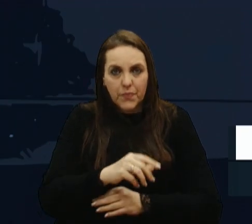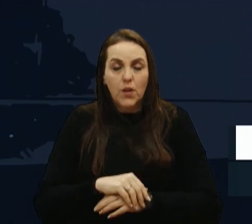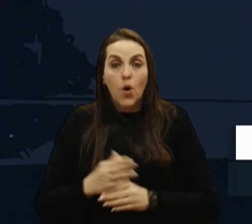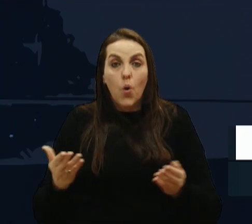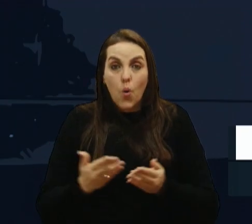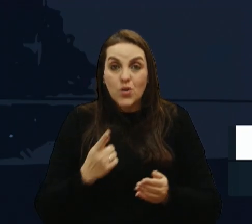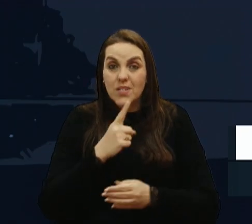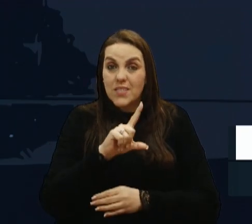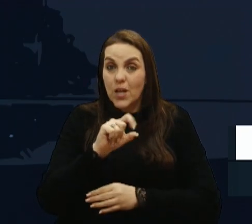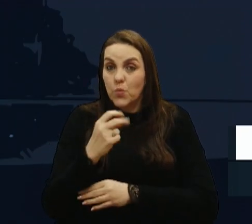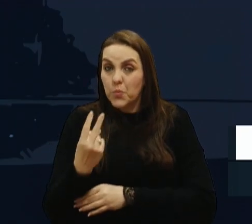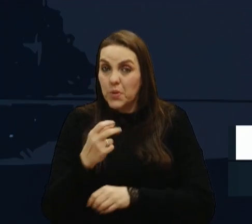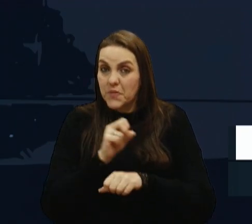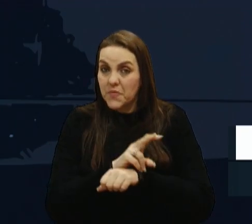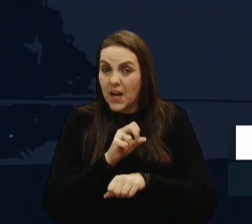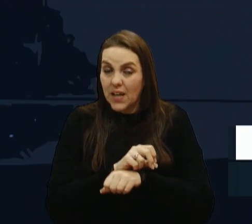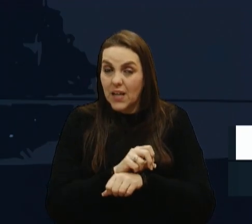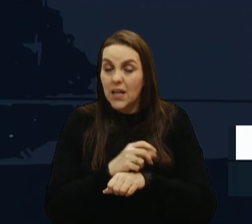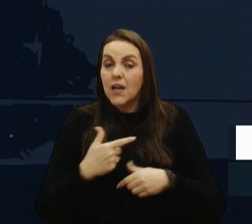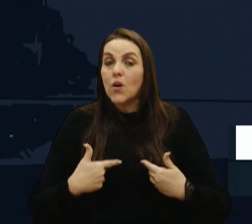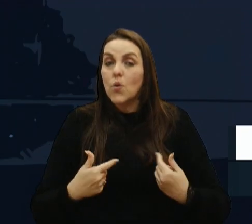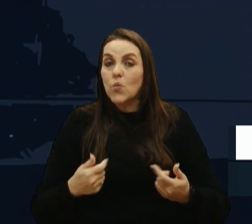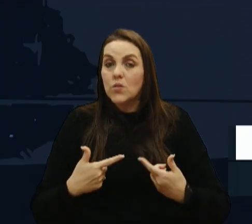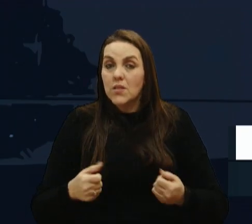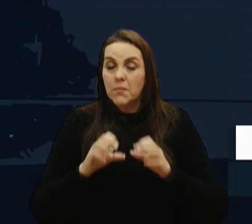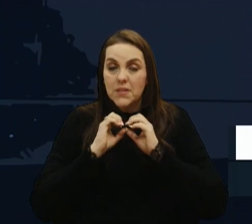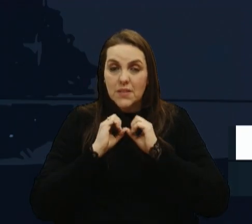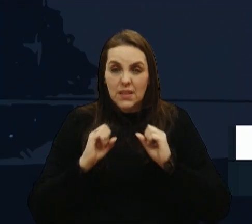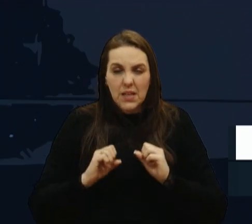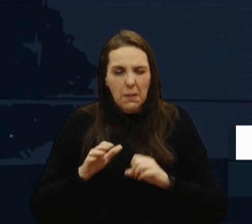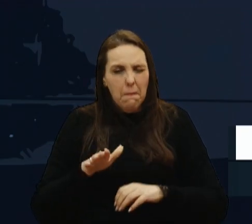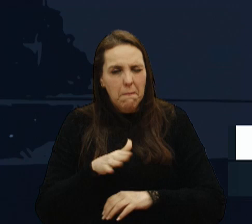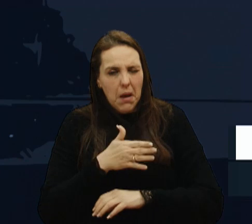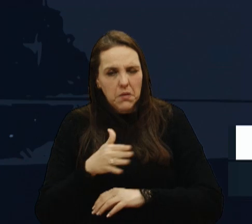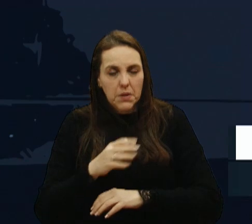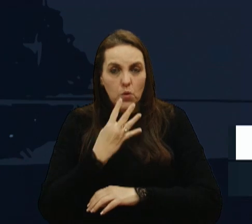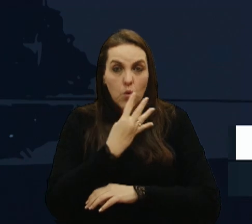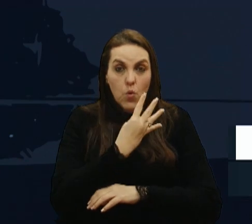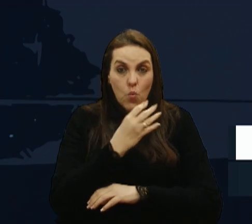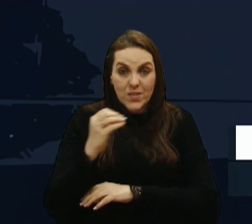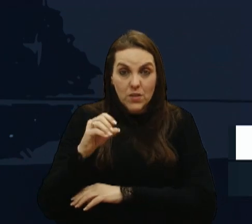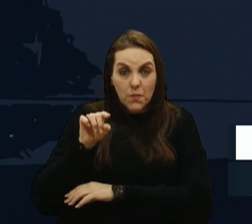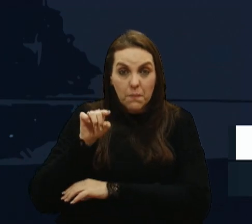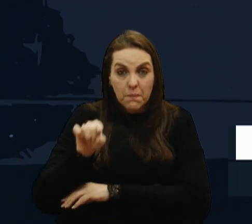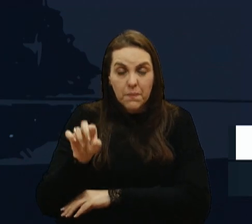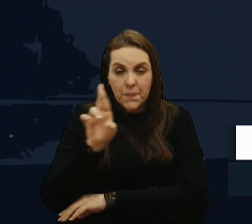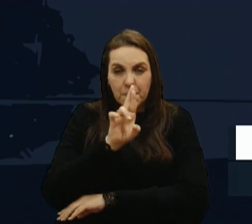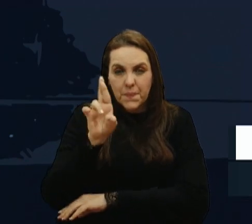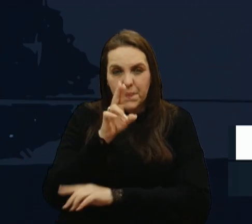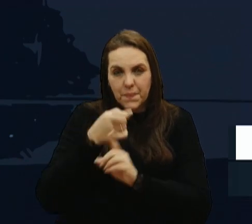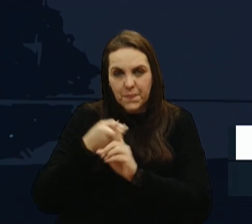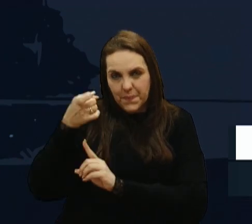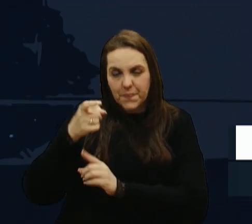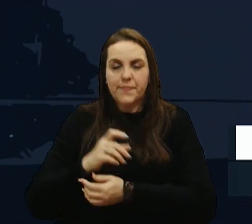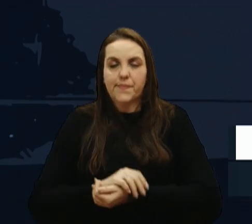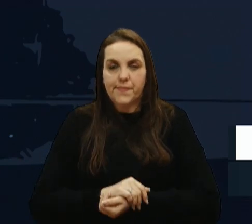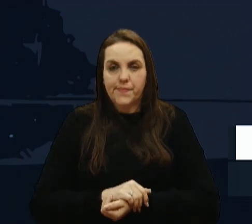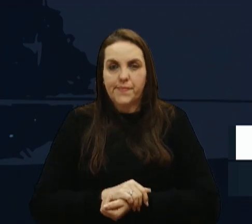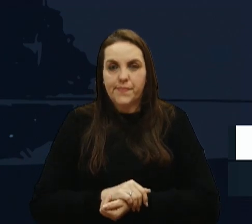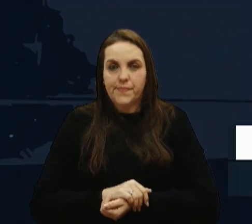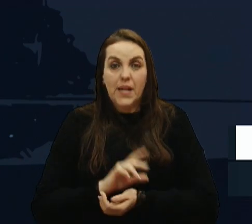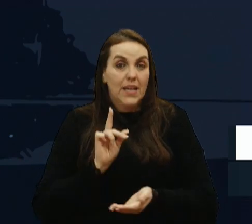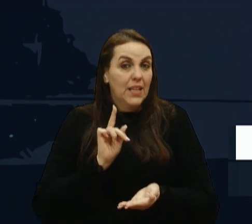isso custa a SMASC em torno de R$400 mil por mês. E na